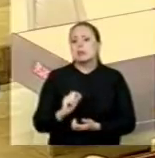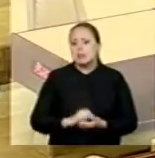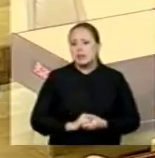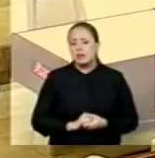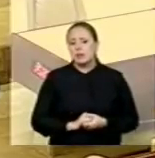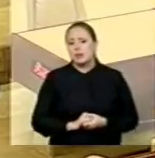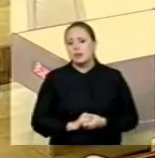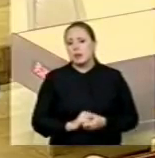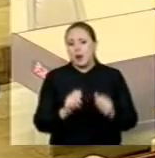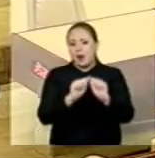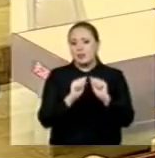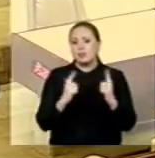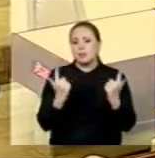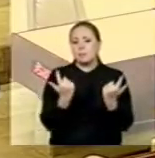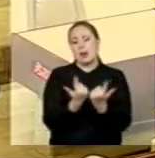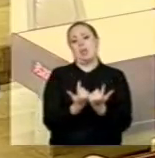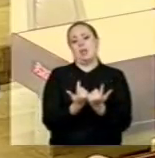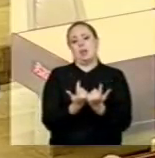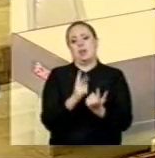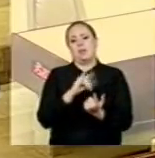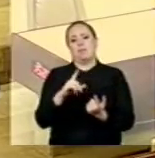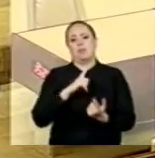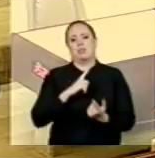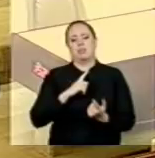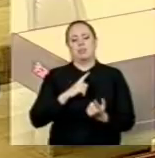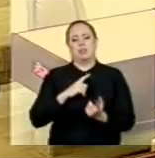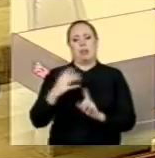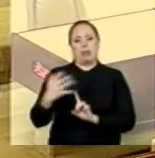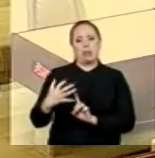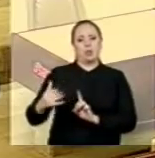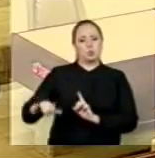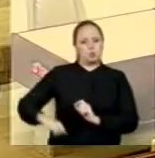possivelmente, as assembleias vão sofrer, como algumas têm sofrido,